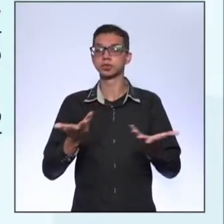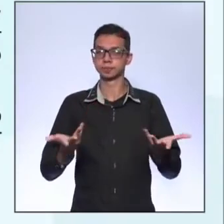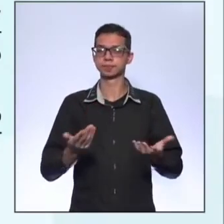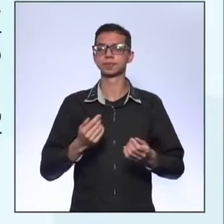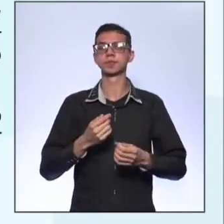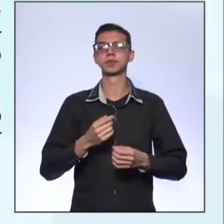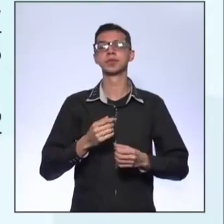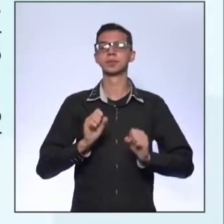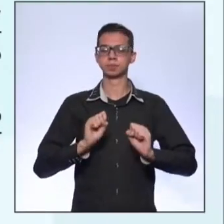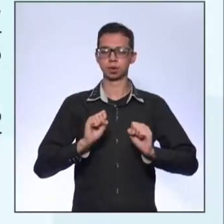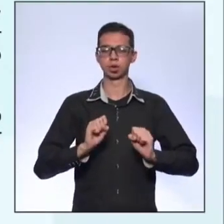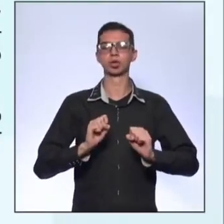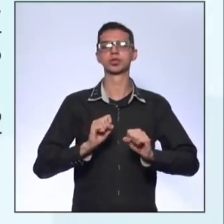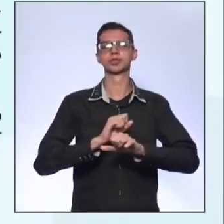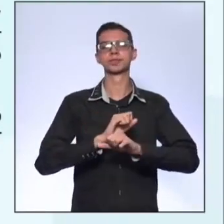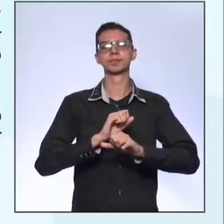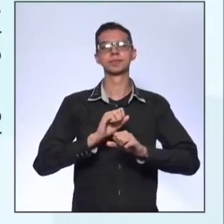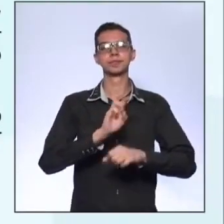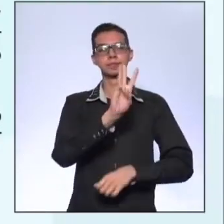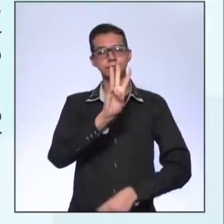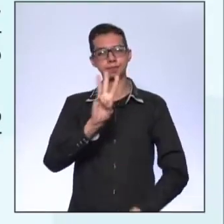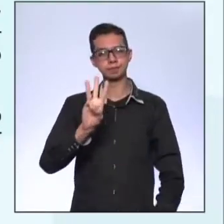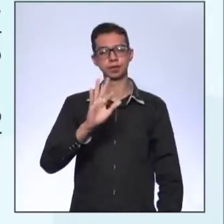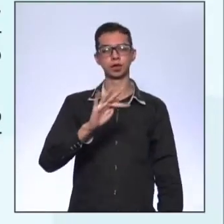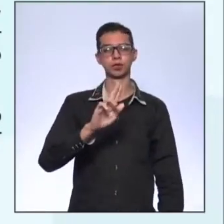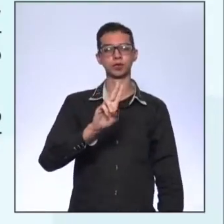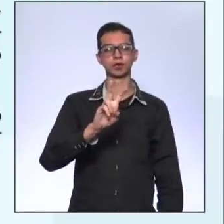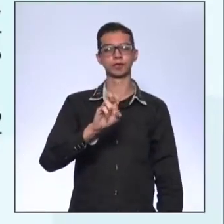Conosco, disponível no site da FUVEST,